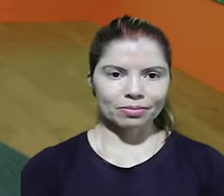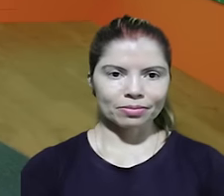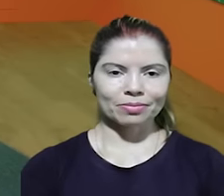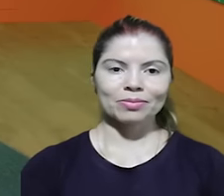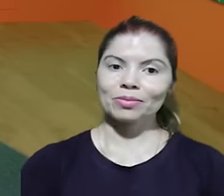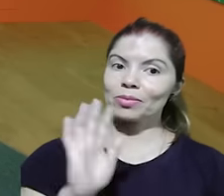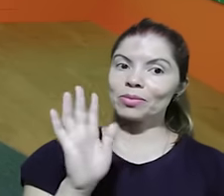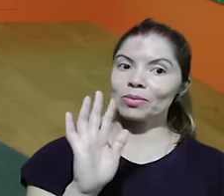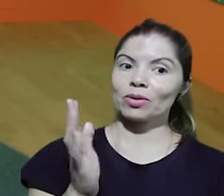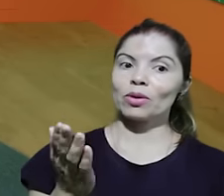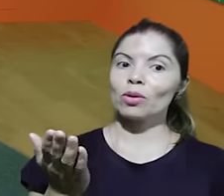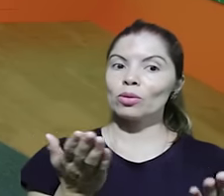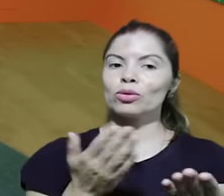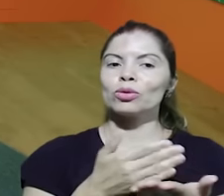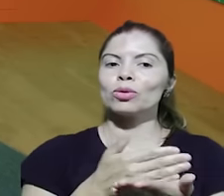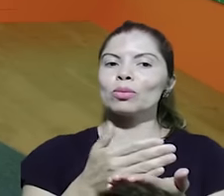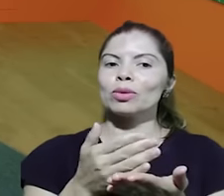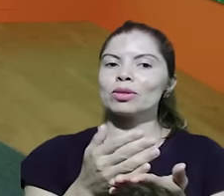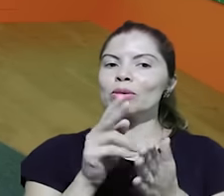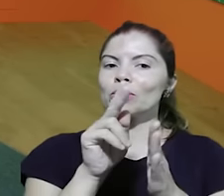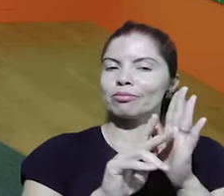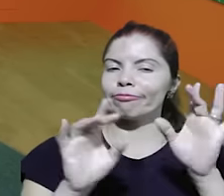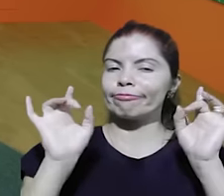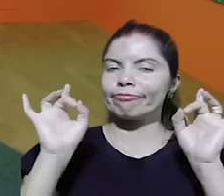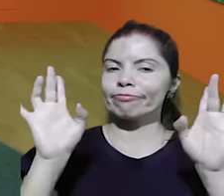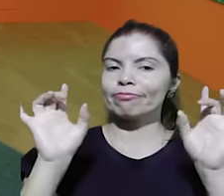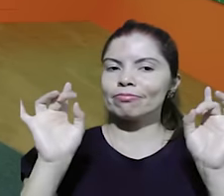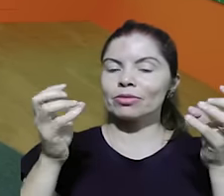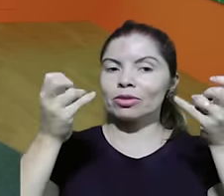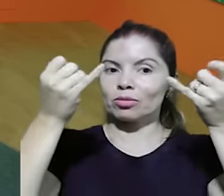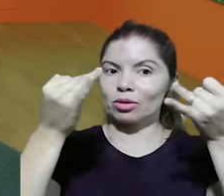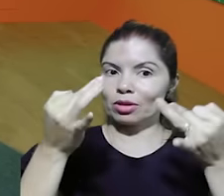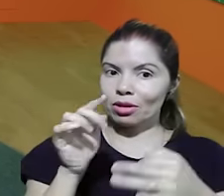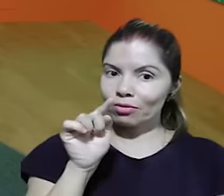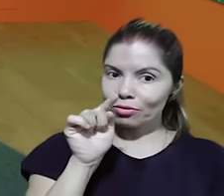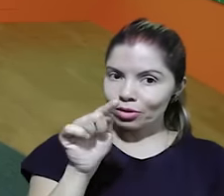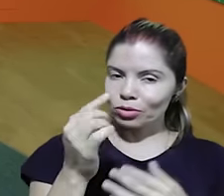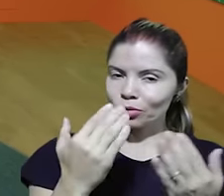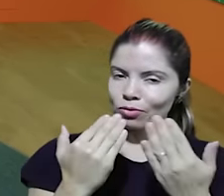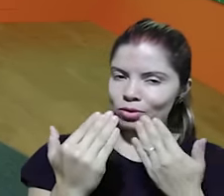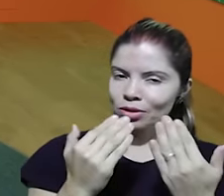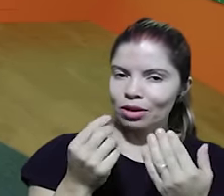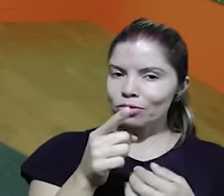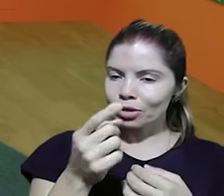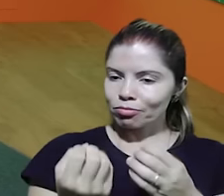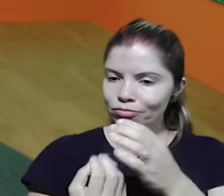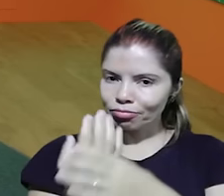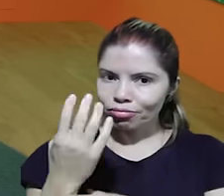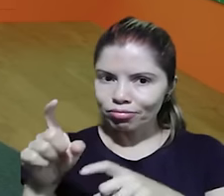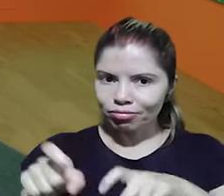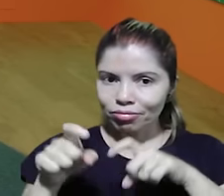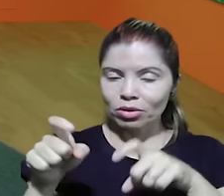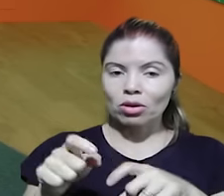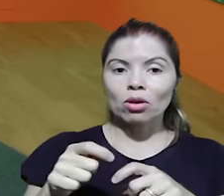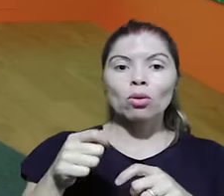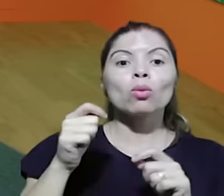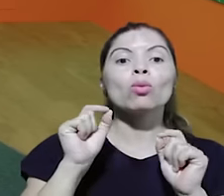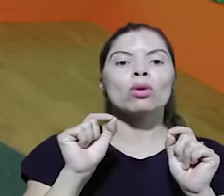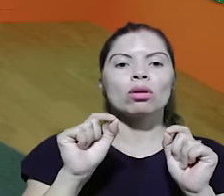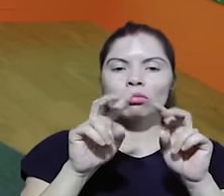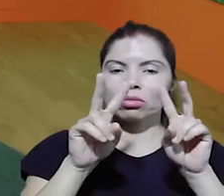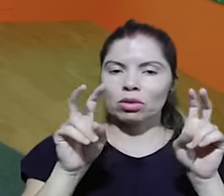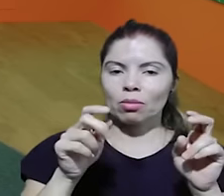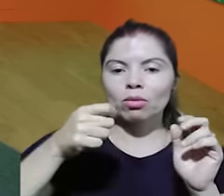Olá estamos começando um programa especial para falar com você produtor rural sobre a obrigatoriedade da nota fiscal